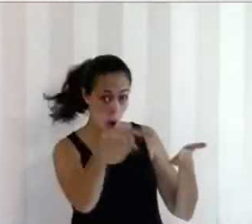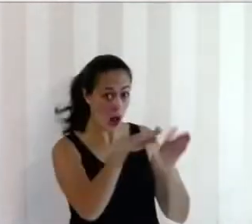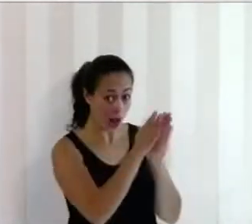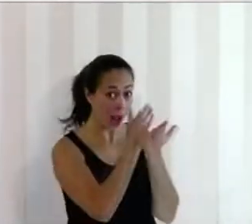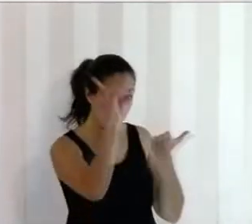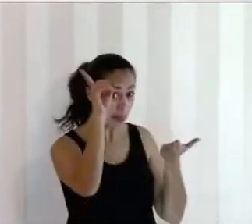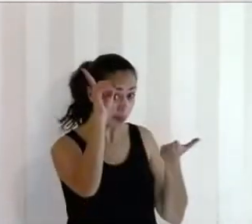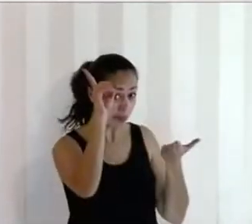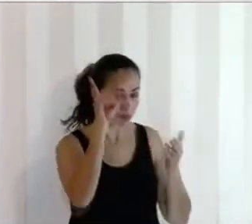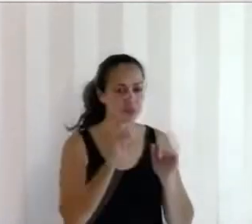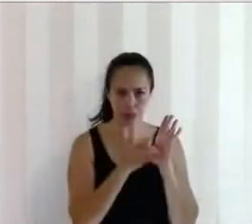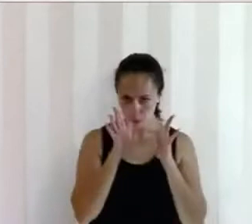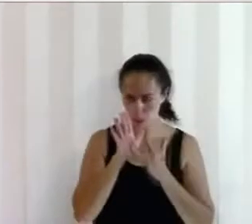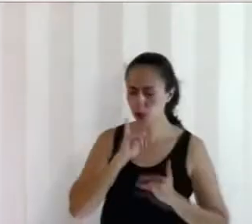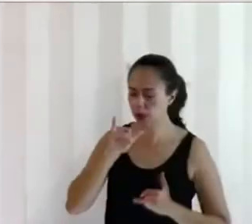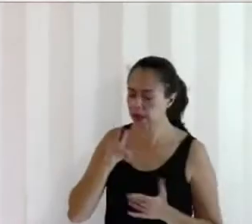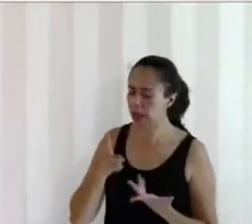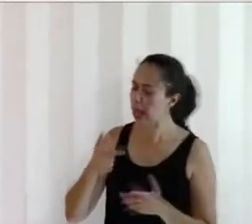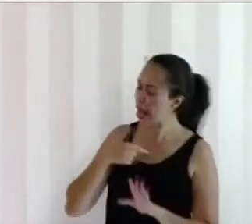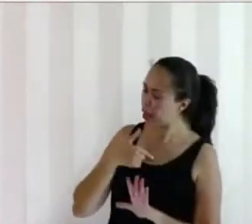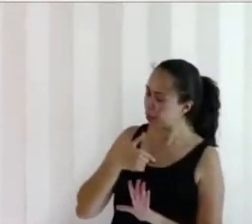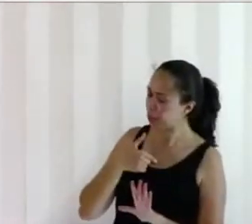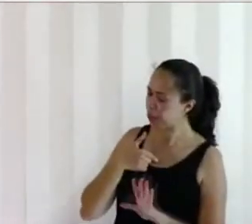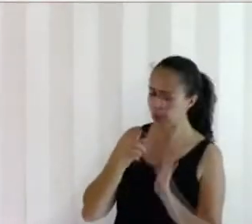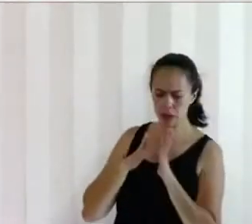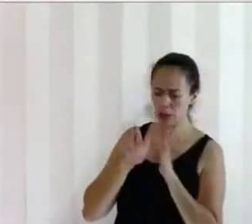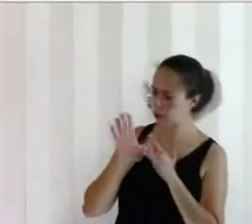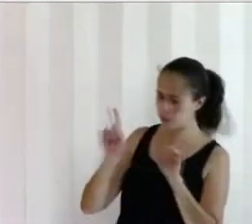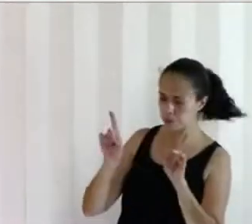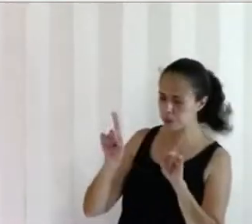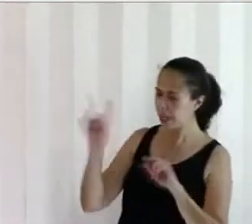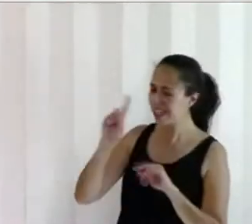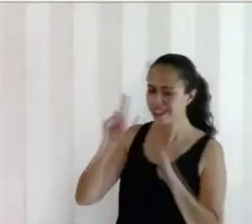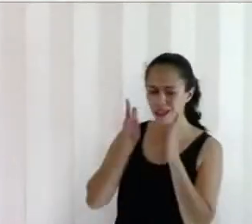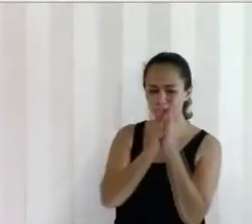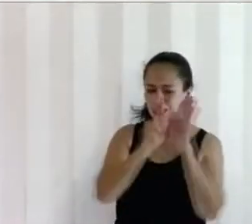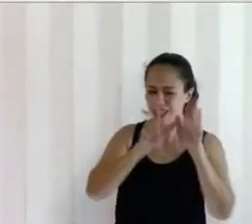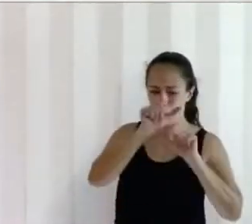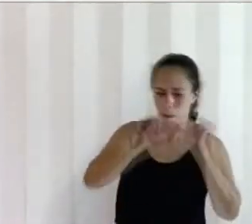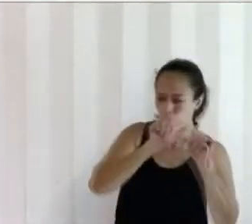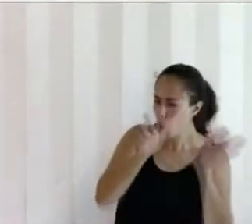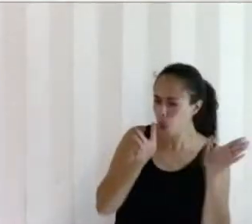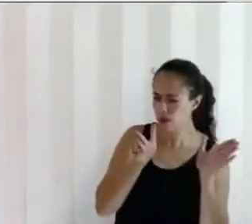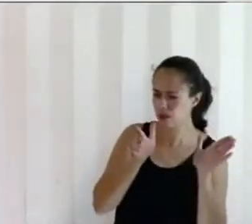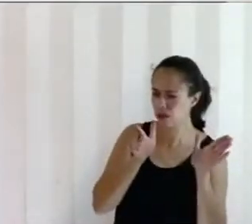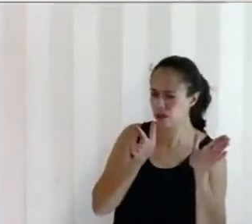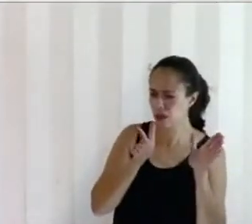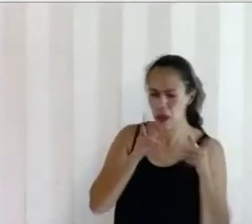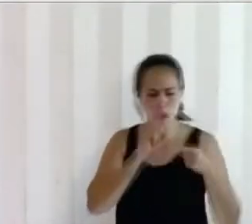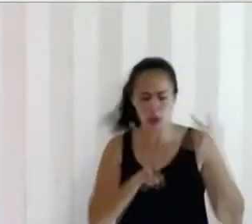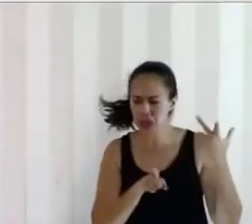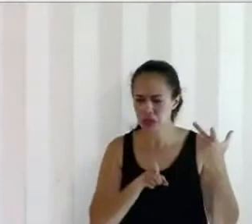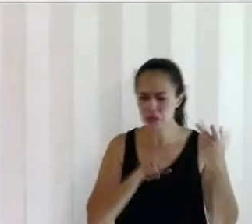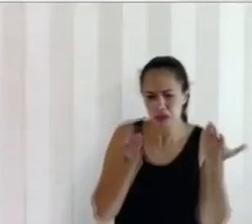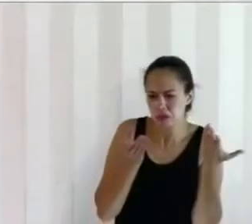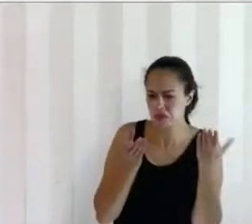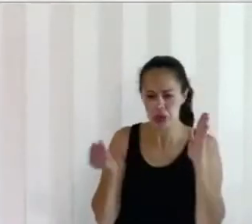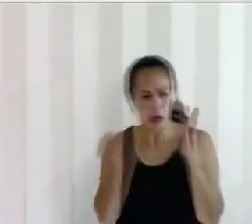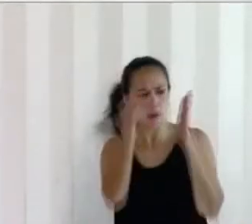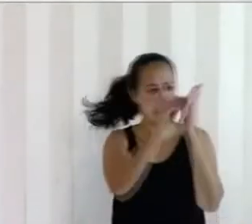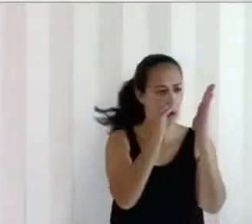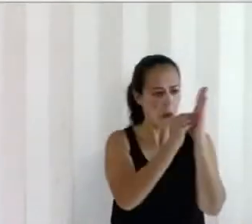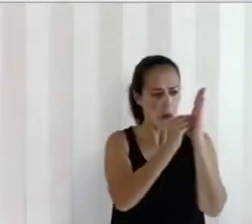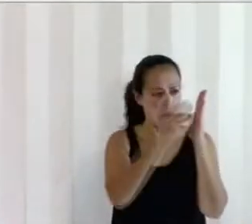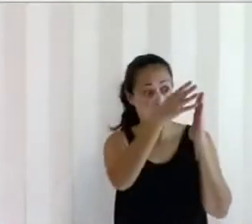posso revogar a lei, eu não vou revogar a lei, eu vim para cumprir. Eu digo que nada pode ser tirado da lei, a